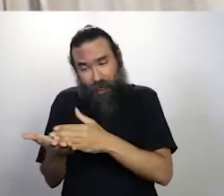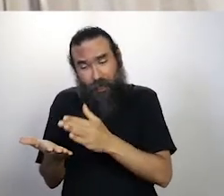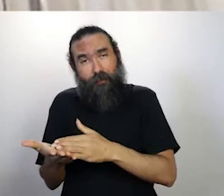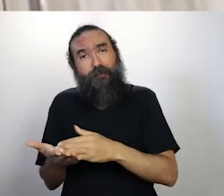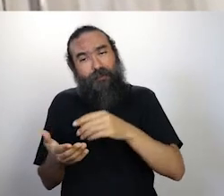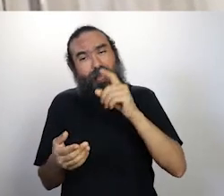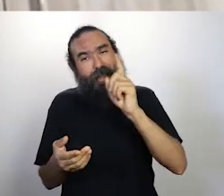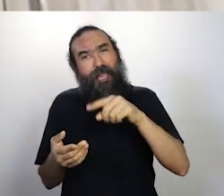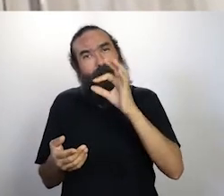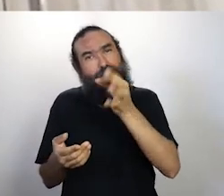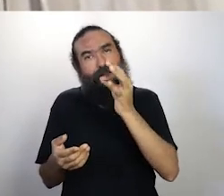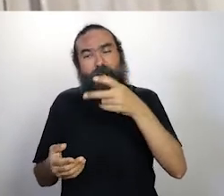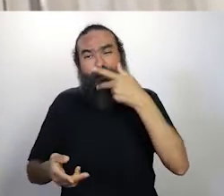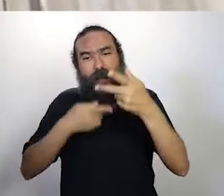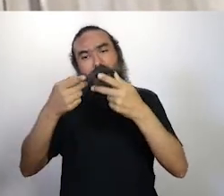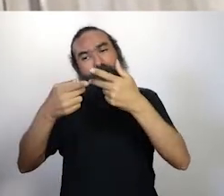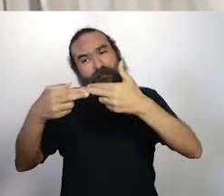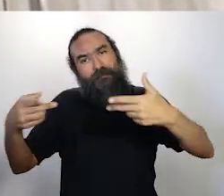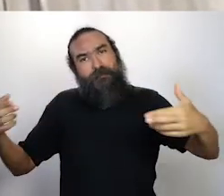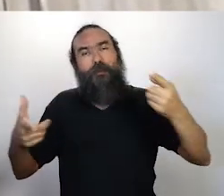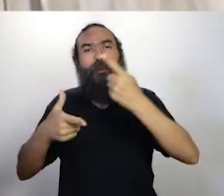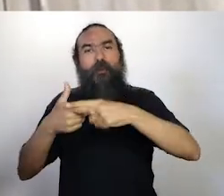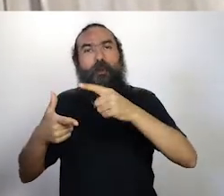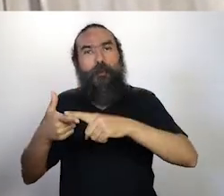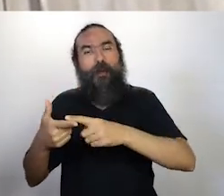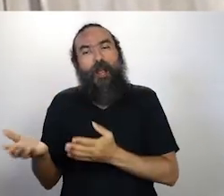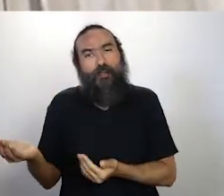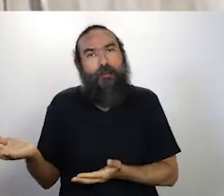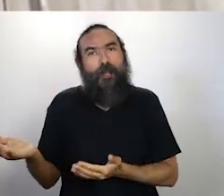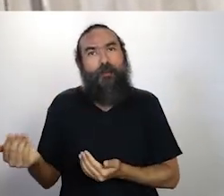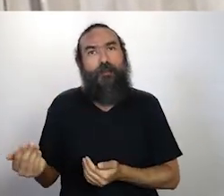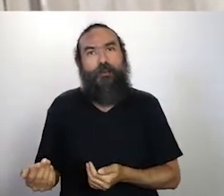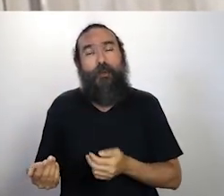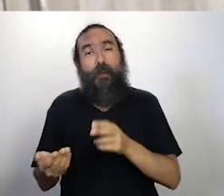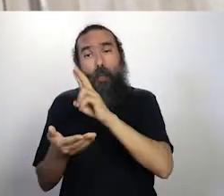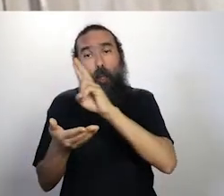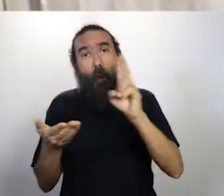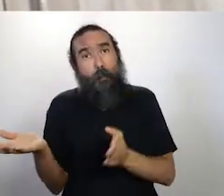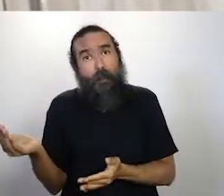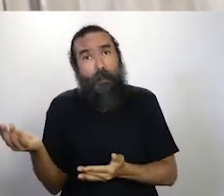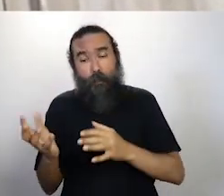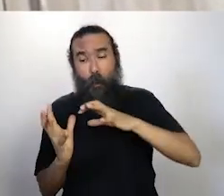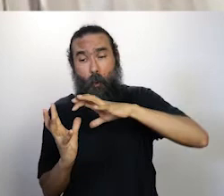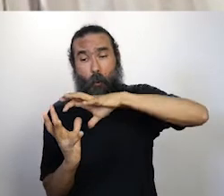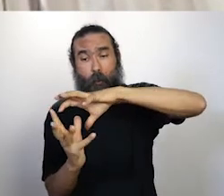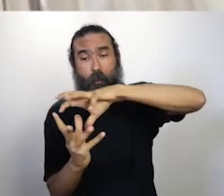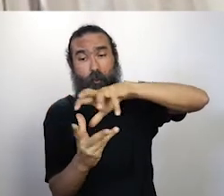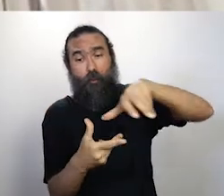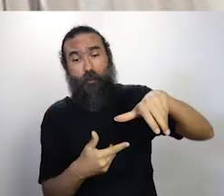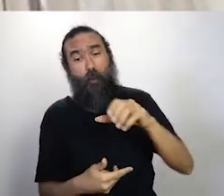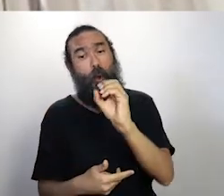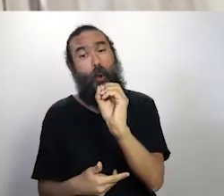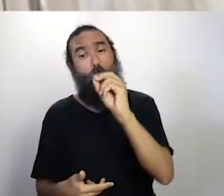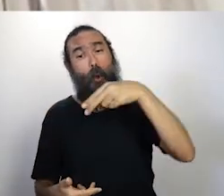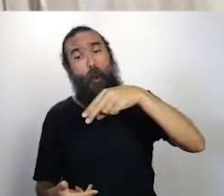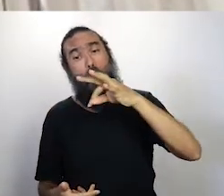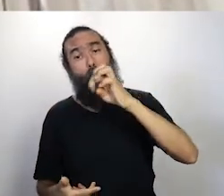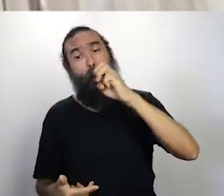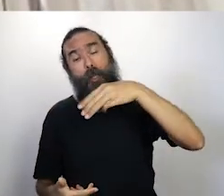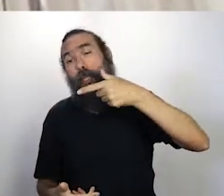Narelle sobre esse livro, que o nome é O Mundo Até Ontem, o que podemos aprender com as sociedades tradicionais, né? Onde um